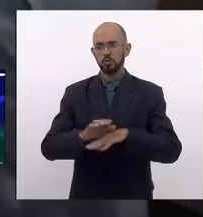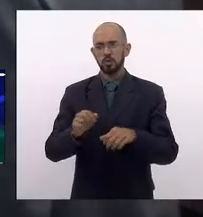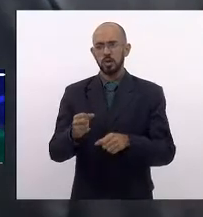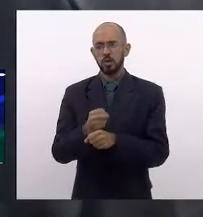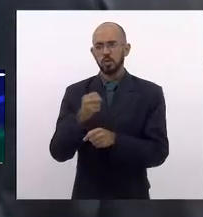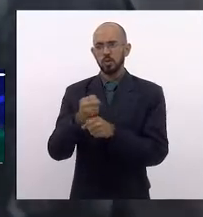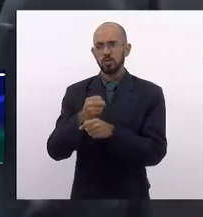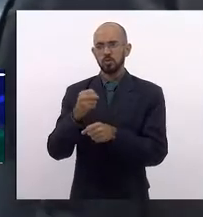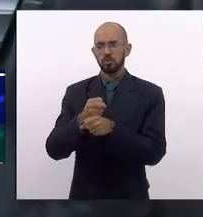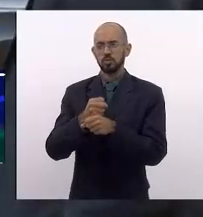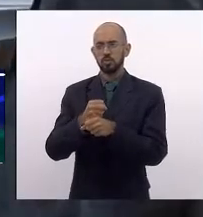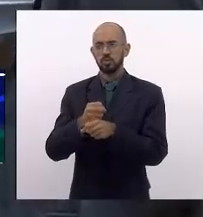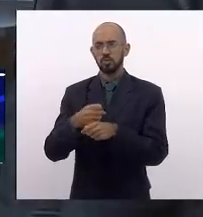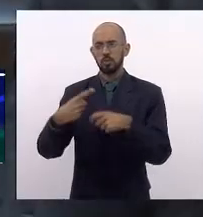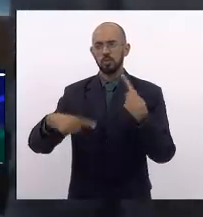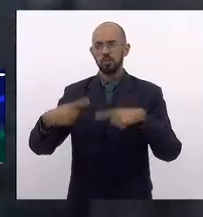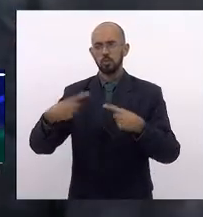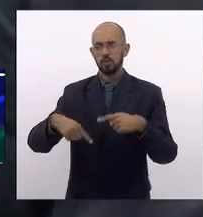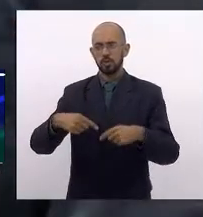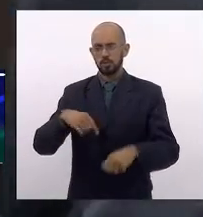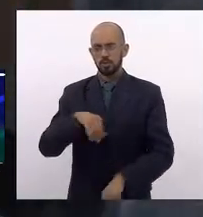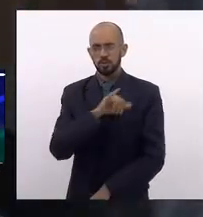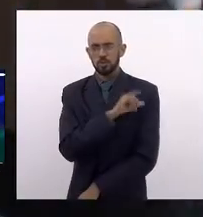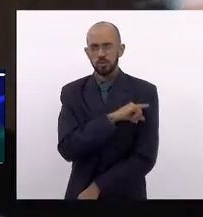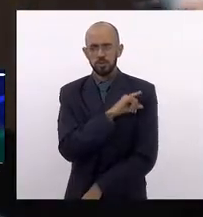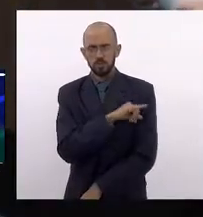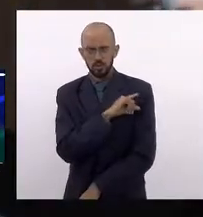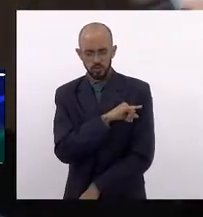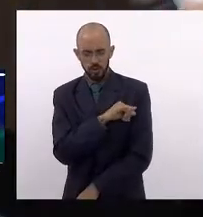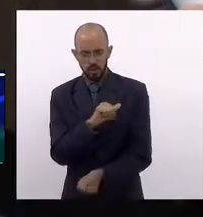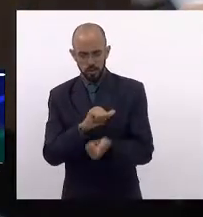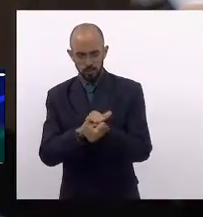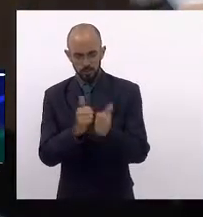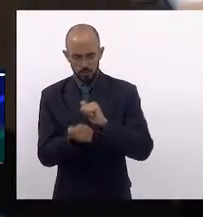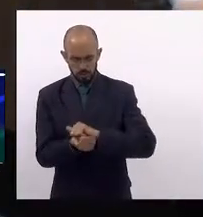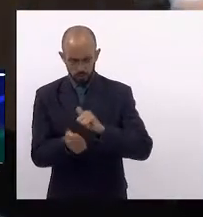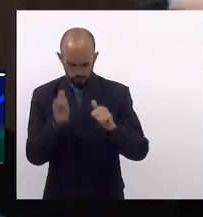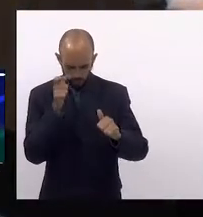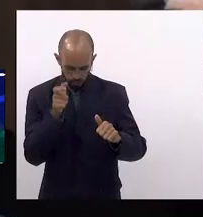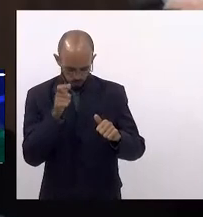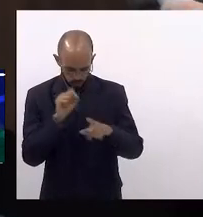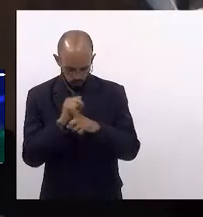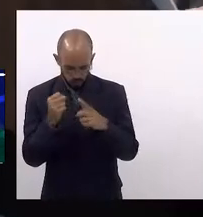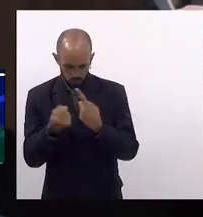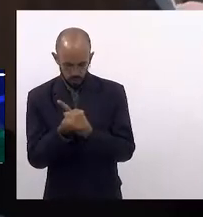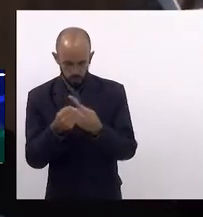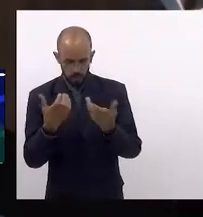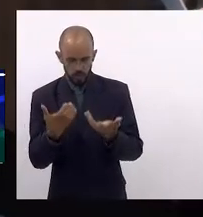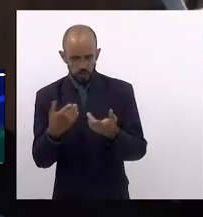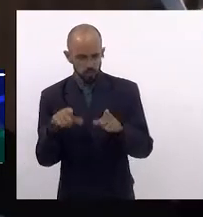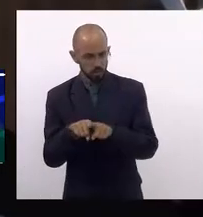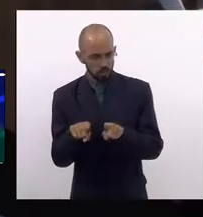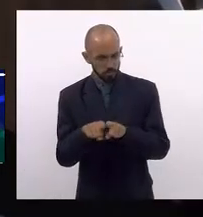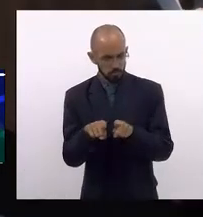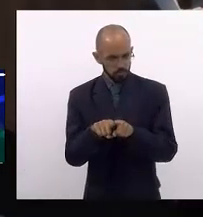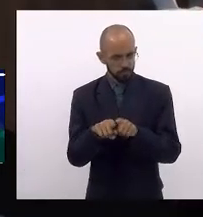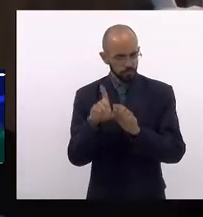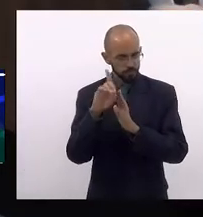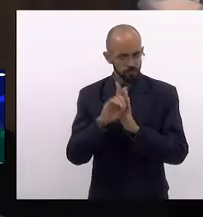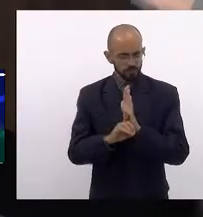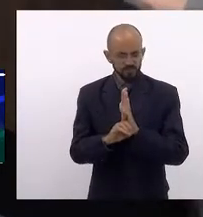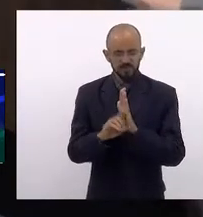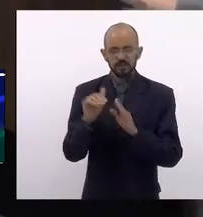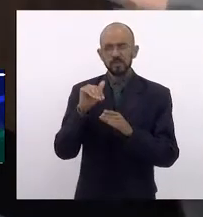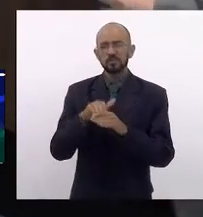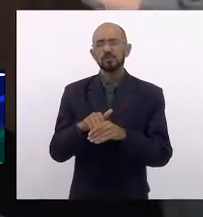construir uma política de estado no Rio de Janeiro na área adaptação popular na adaptação de interesse social e eu quero inclusive também nessa declaração de